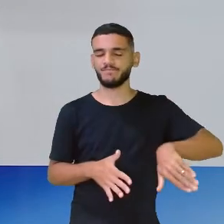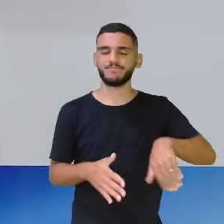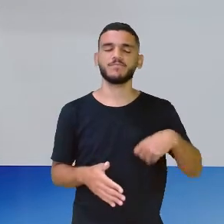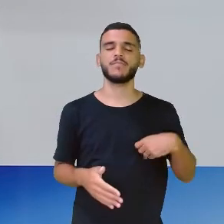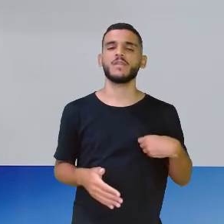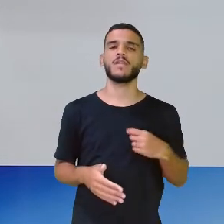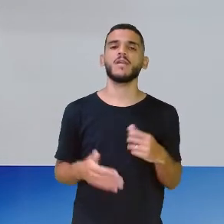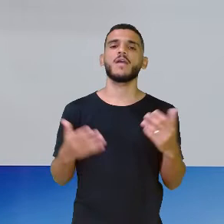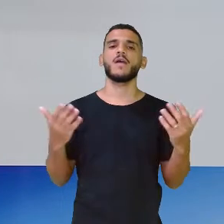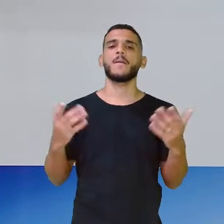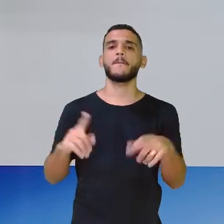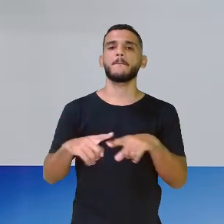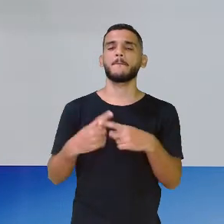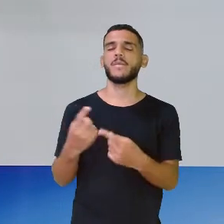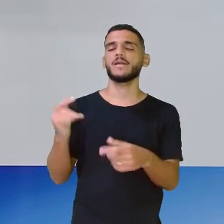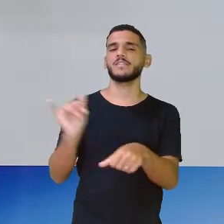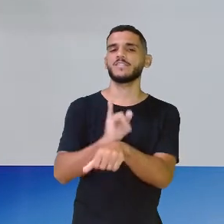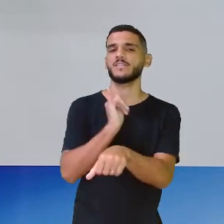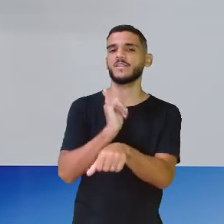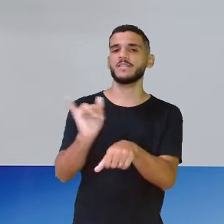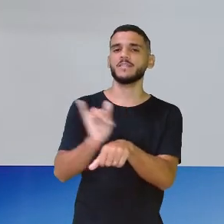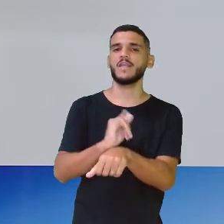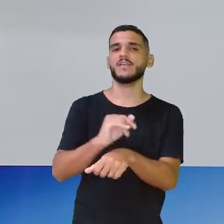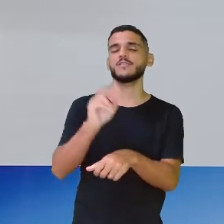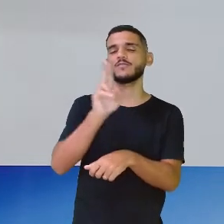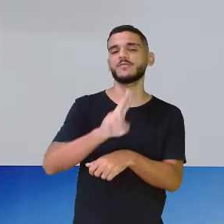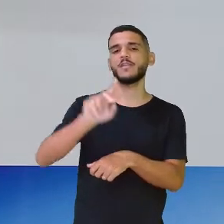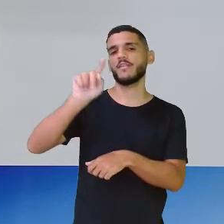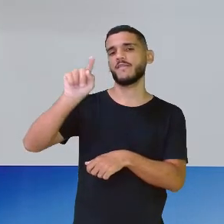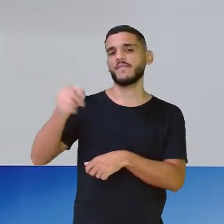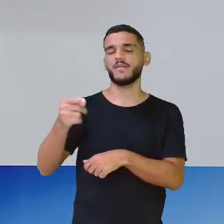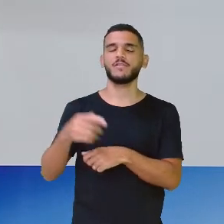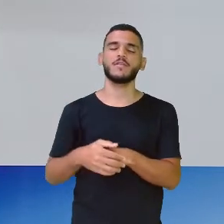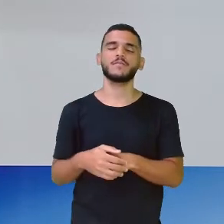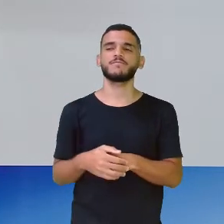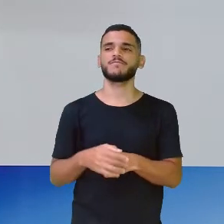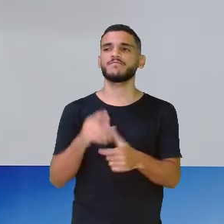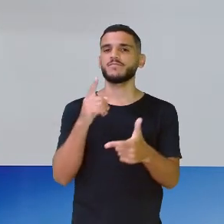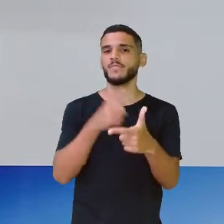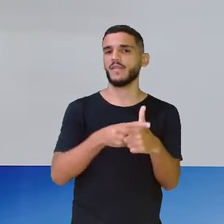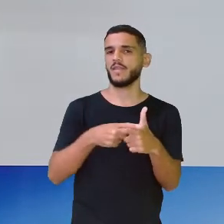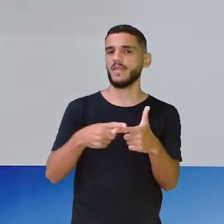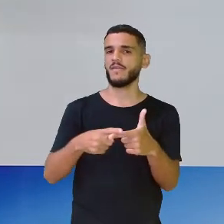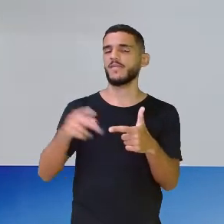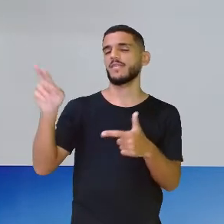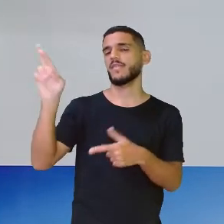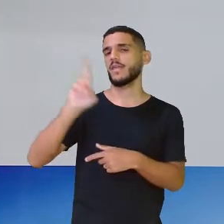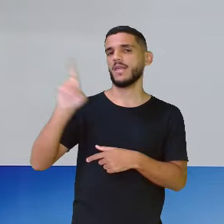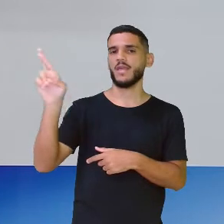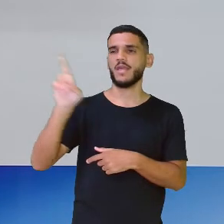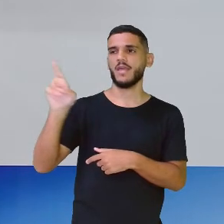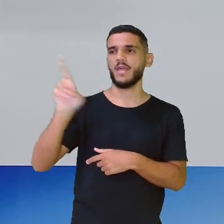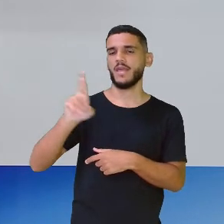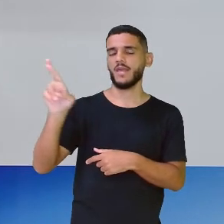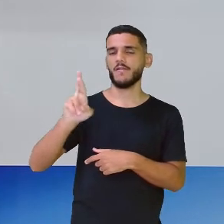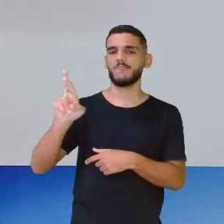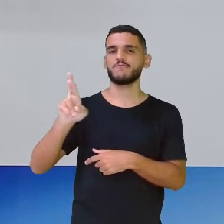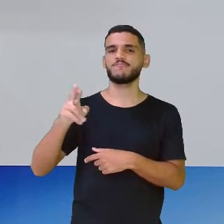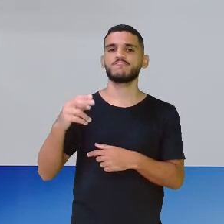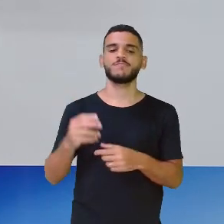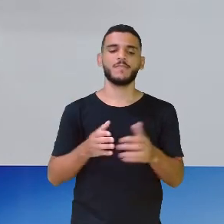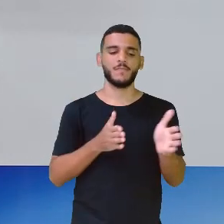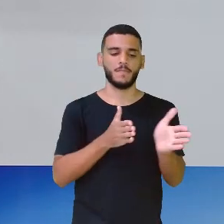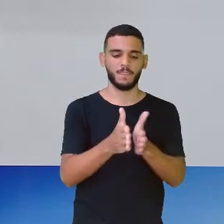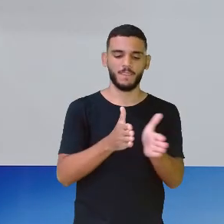vou dividir esse meu inteiro, esse meu real, nos 5 trechos